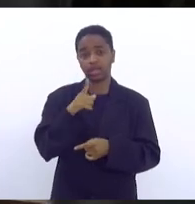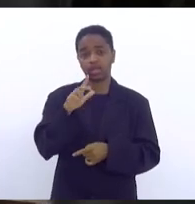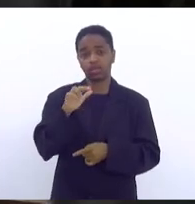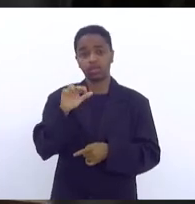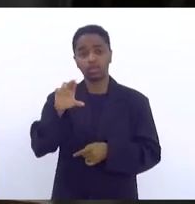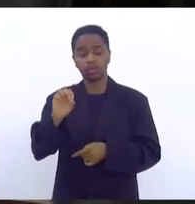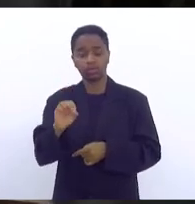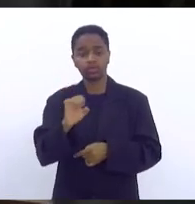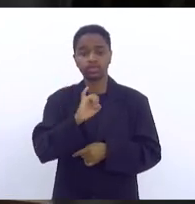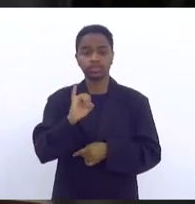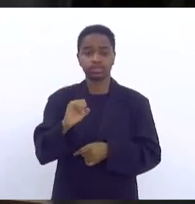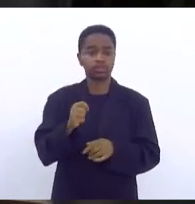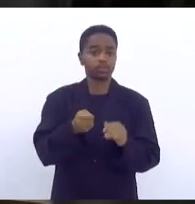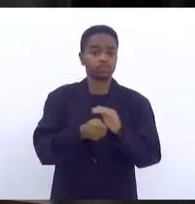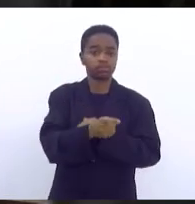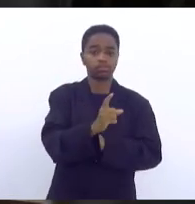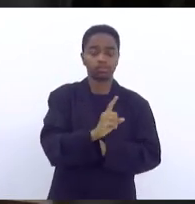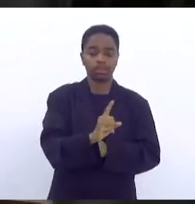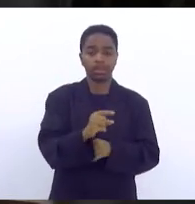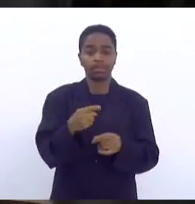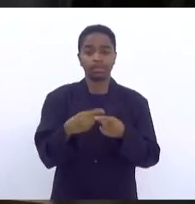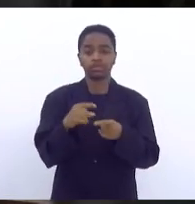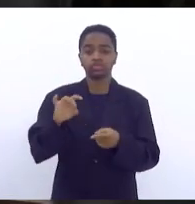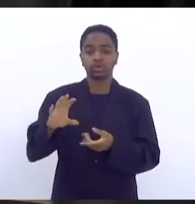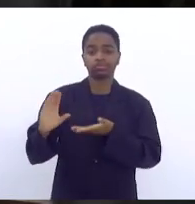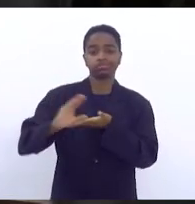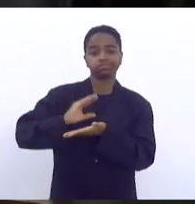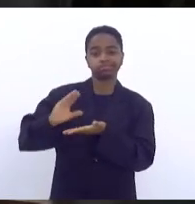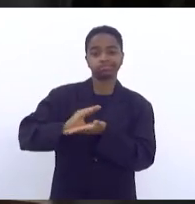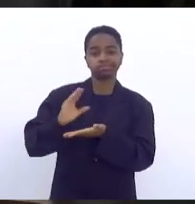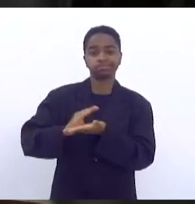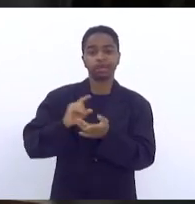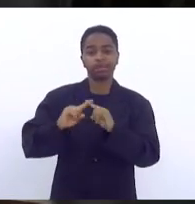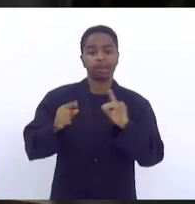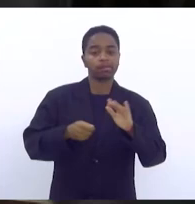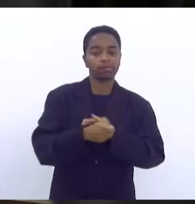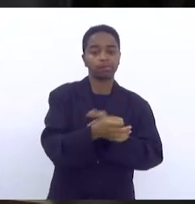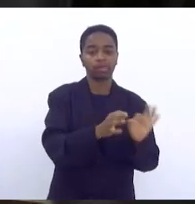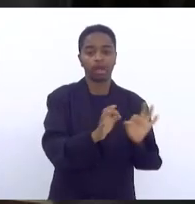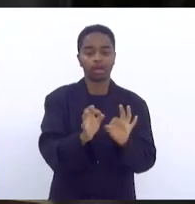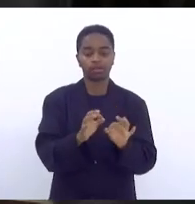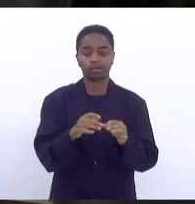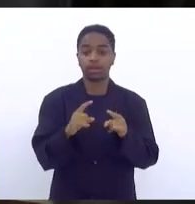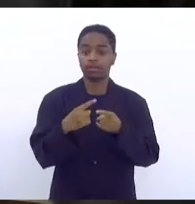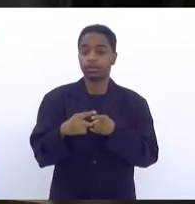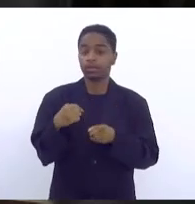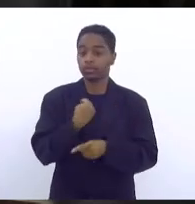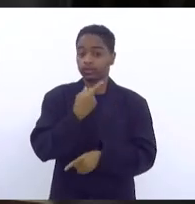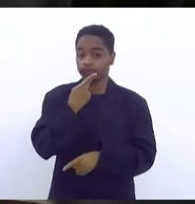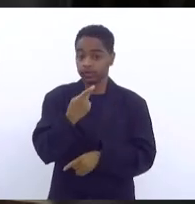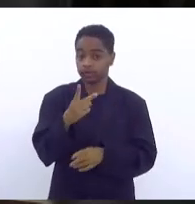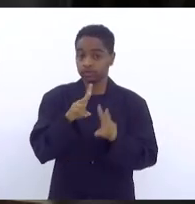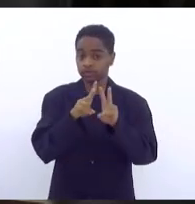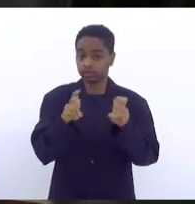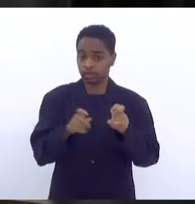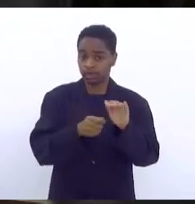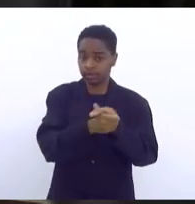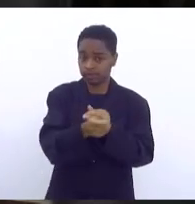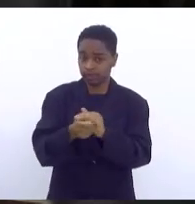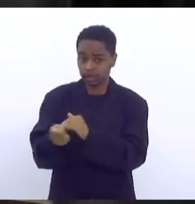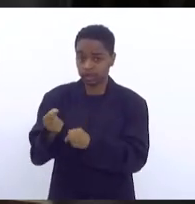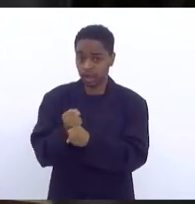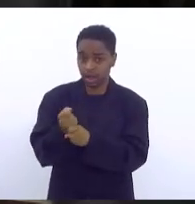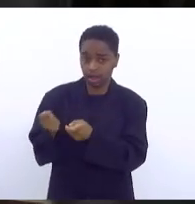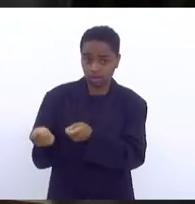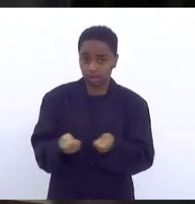recebendo as receitas e não fazendo os investimentos a gente tá falando de investimentos anuais nos últimos 10